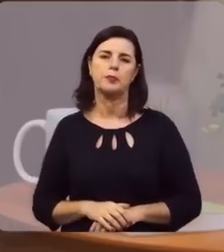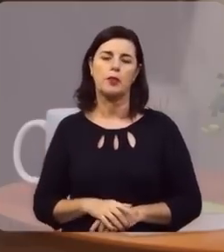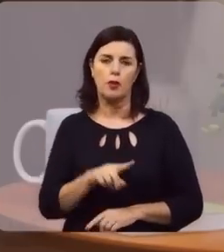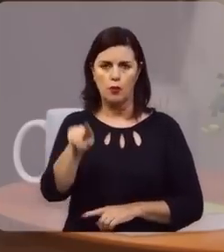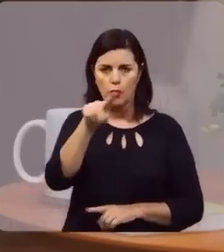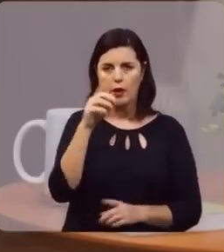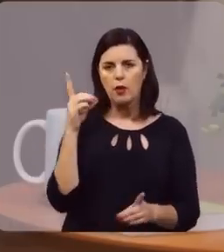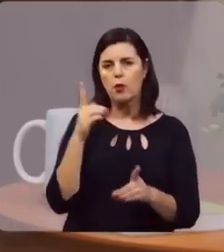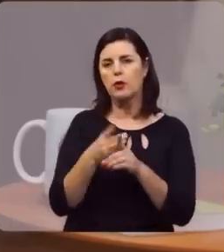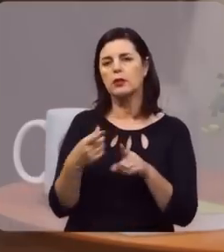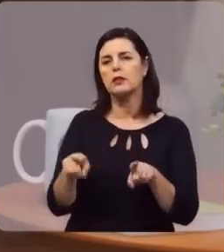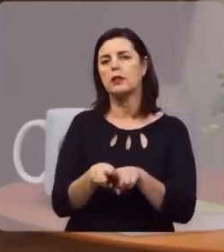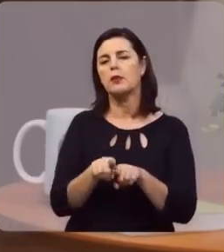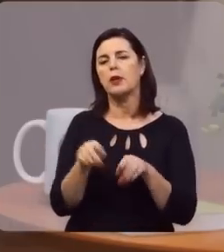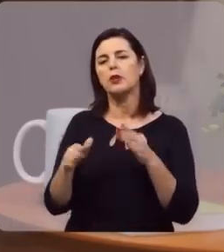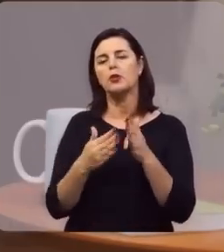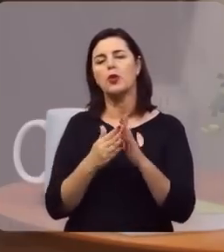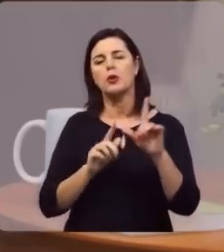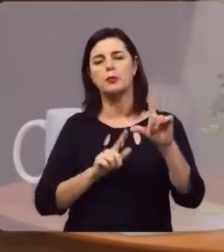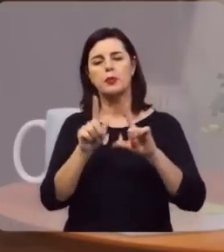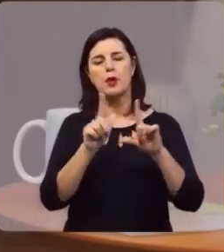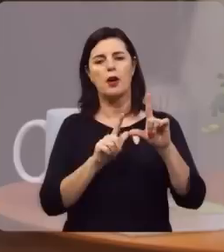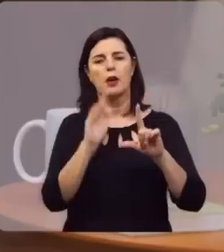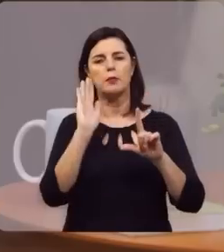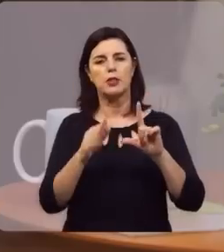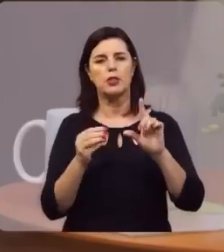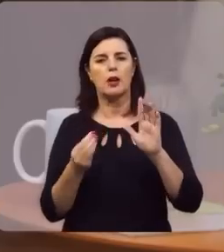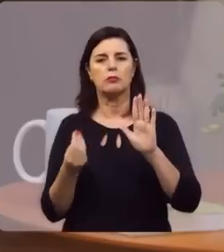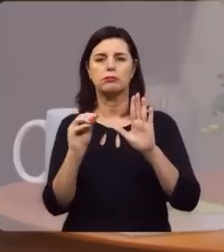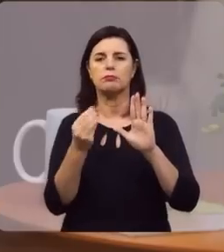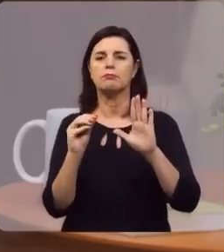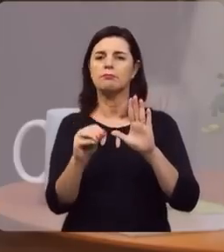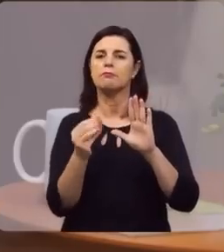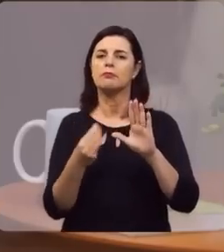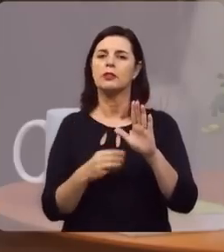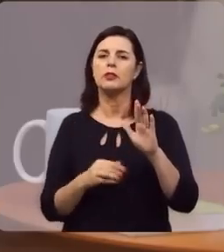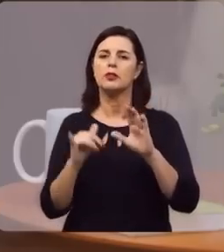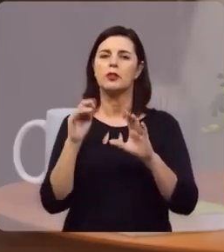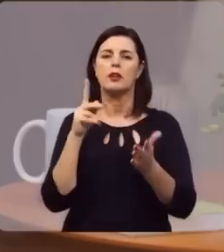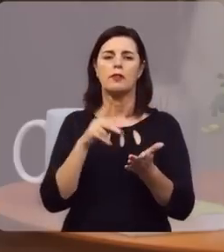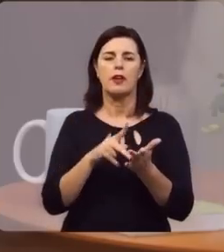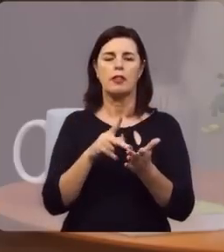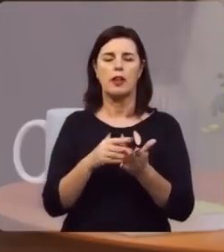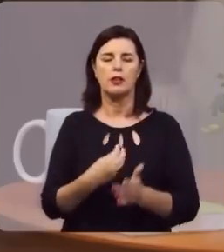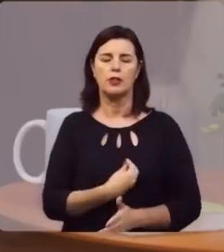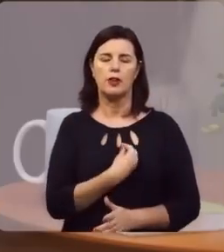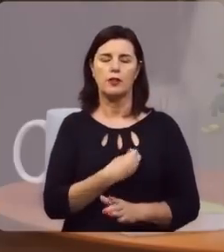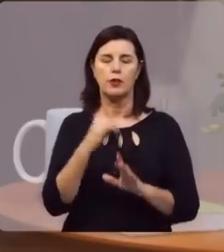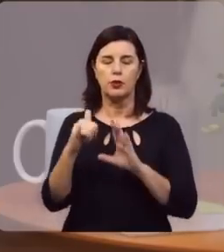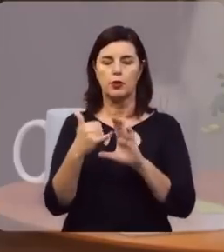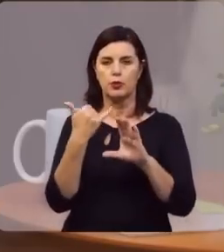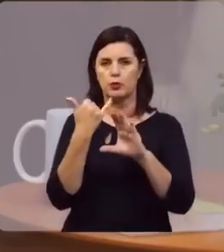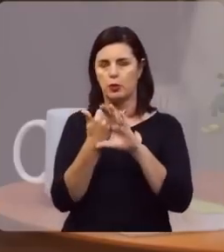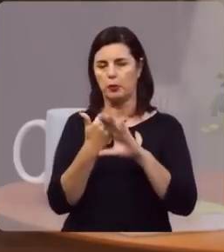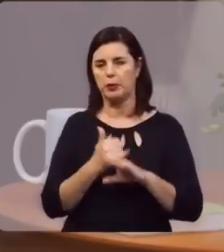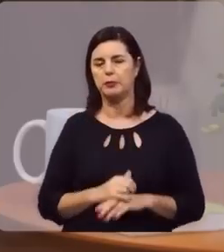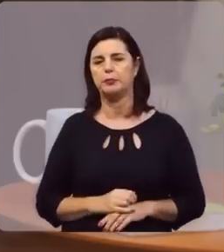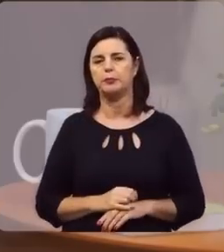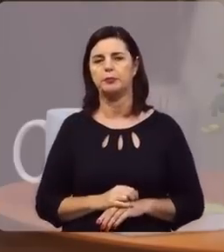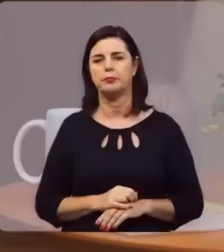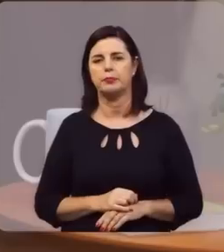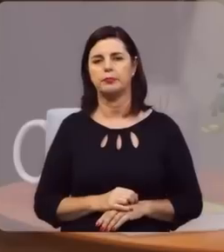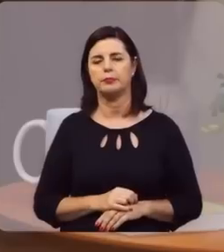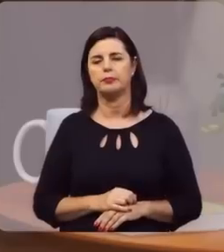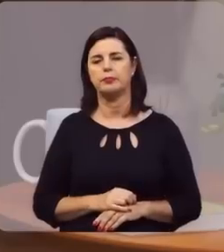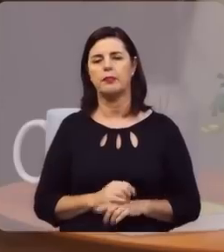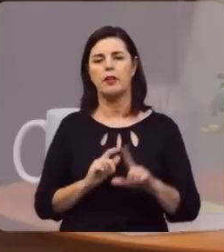9.450 você encontra também todos os outros programas que já vem pulamos no canal de verdade de vida que é o